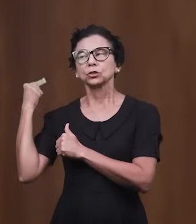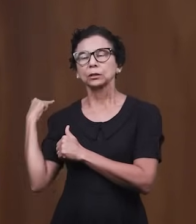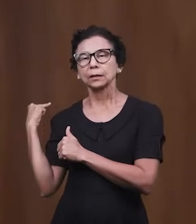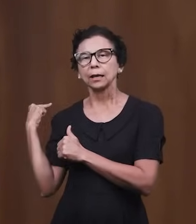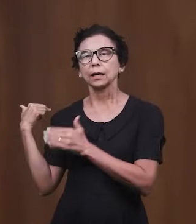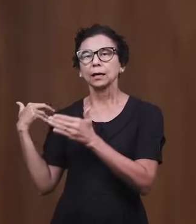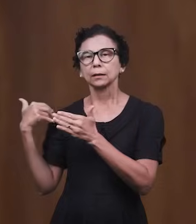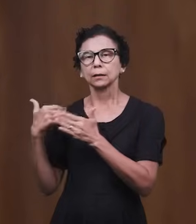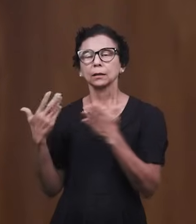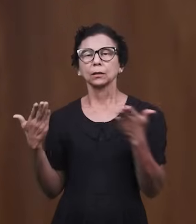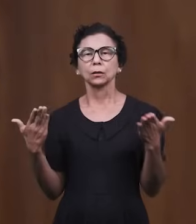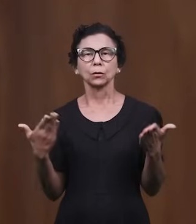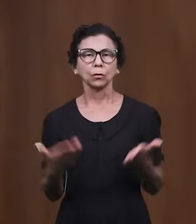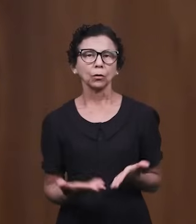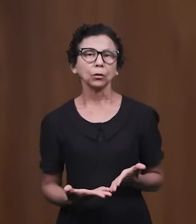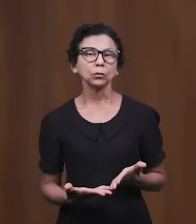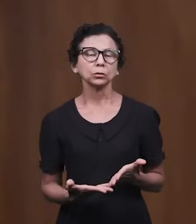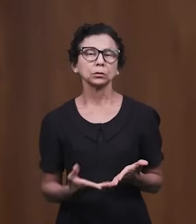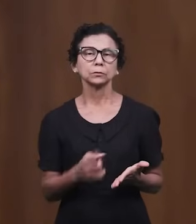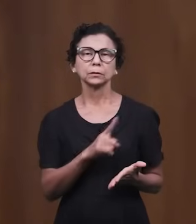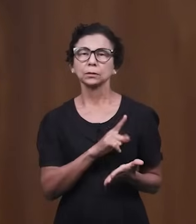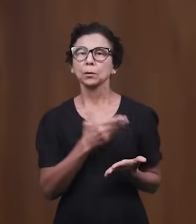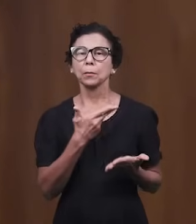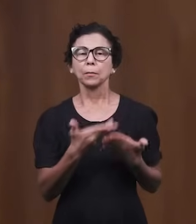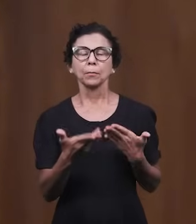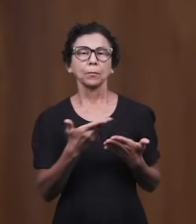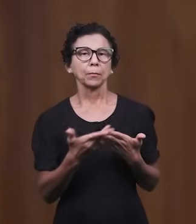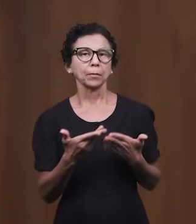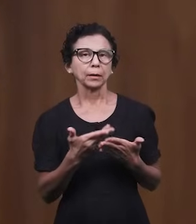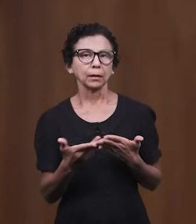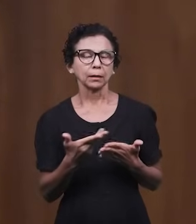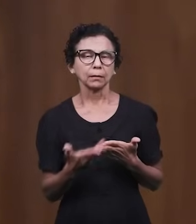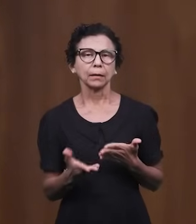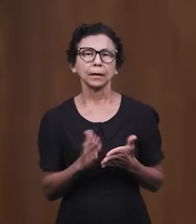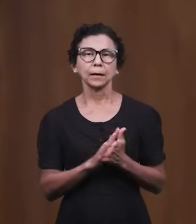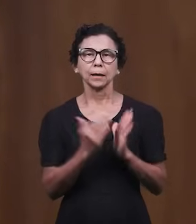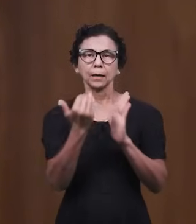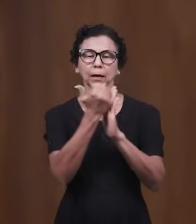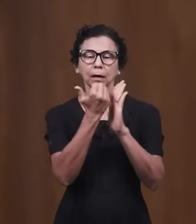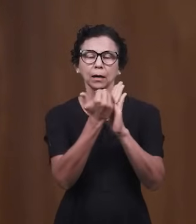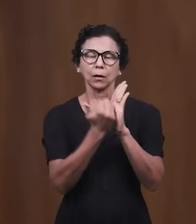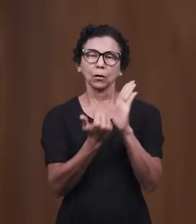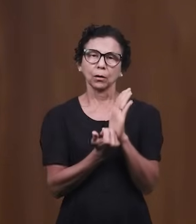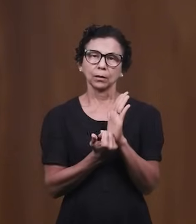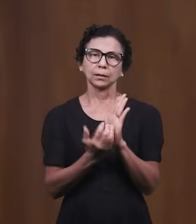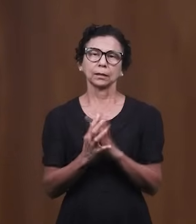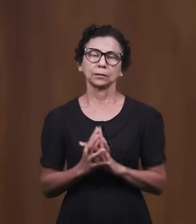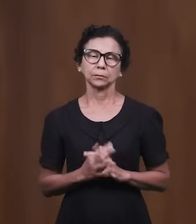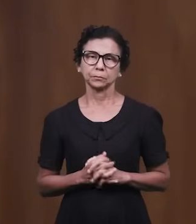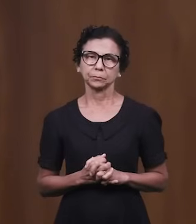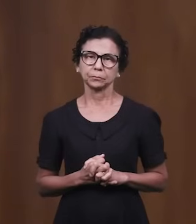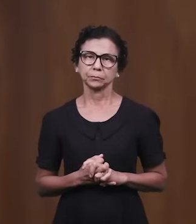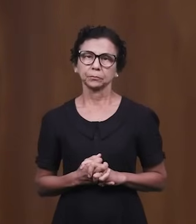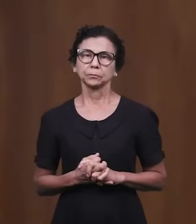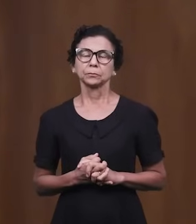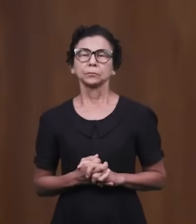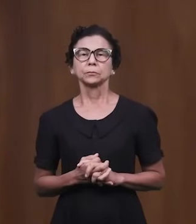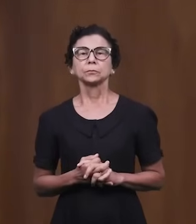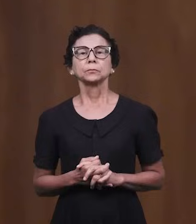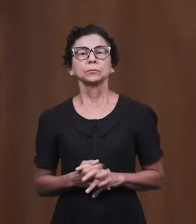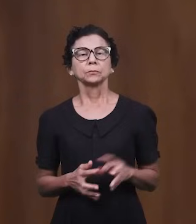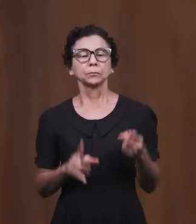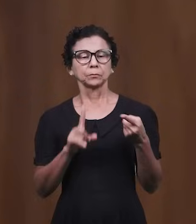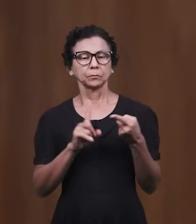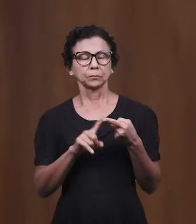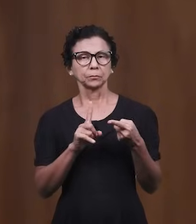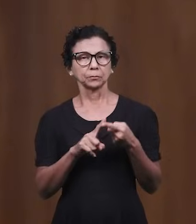o vigor, esse é o grande desafio. O grande desafio é como se estabelecer aquilo que é básico para nós. Primeiro,